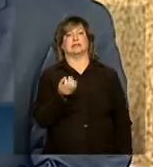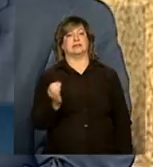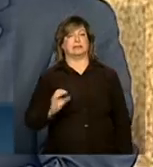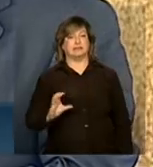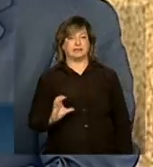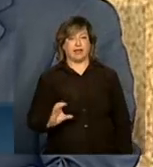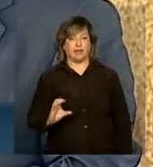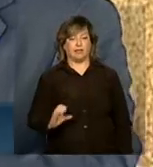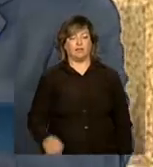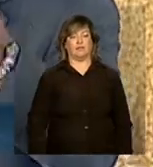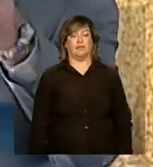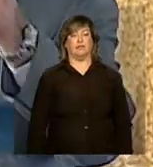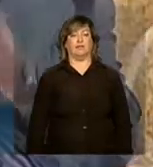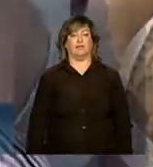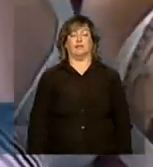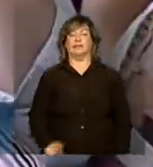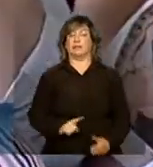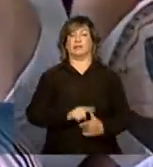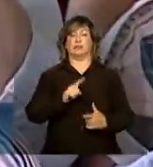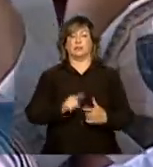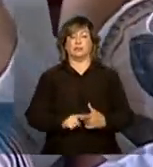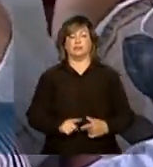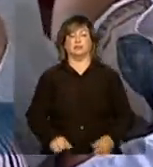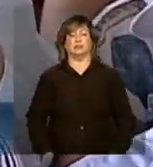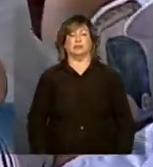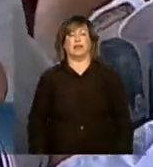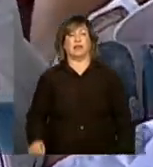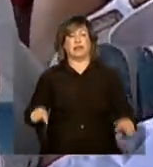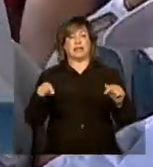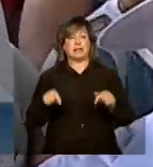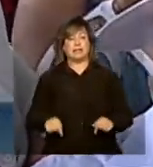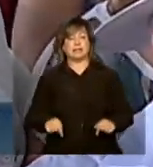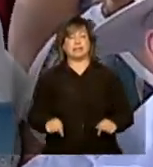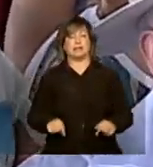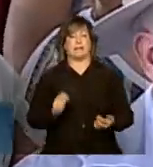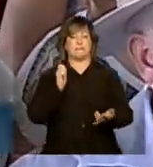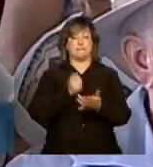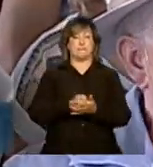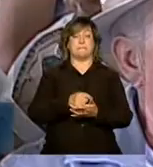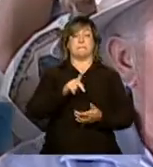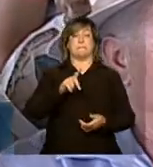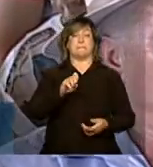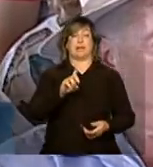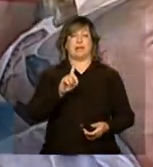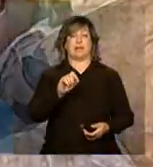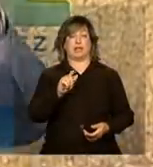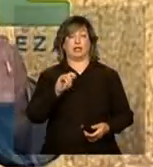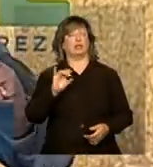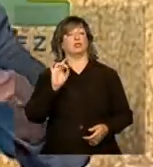2,60. Segundo, esse pedágio só poderá ser cobrado após um mínimo